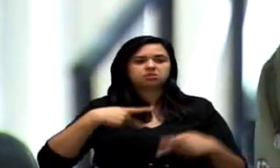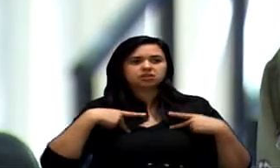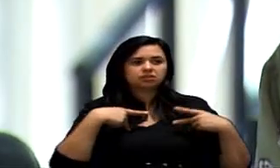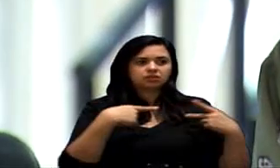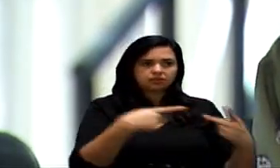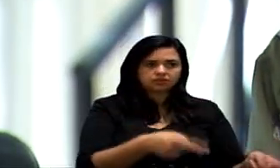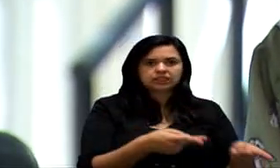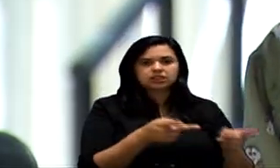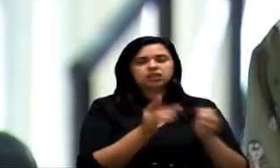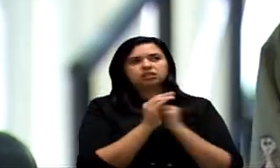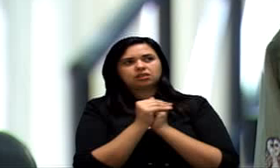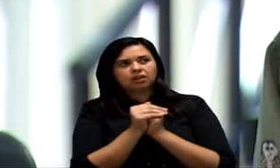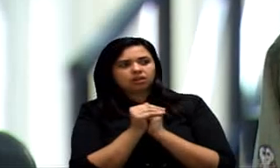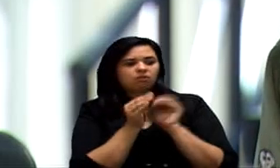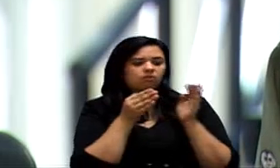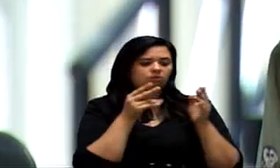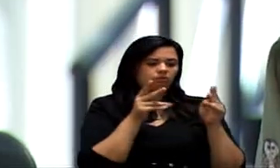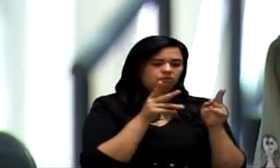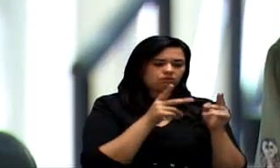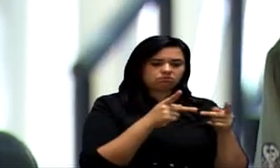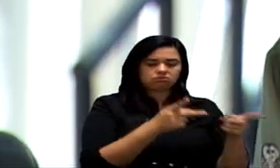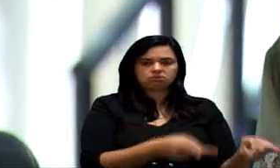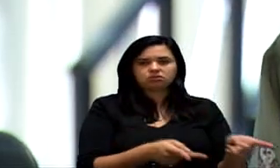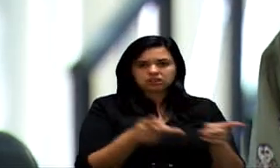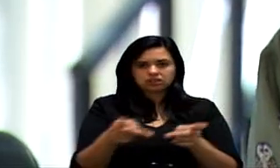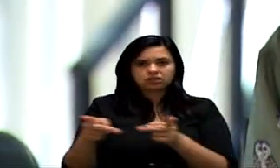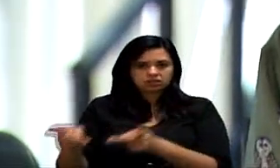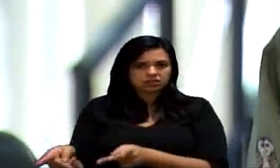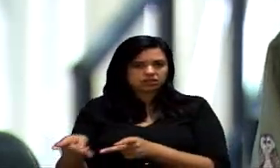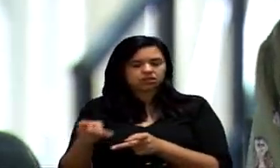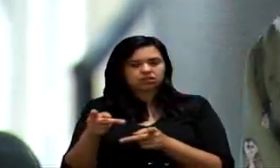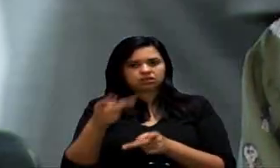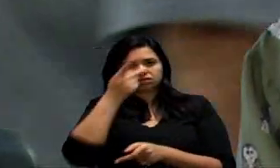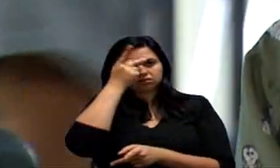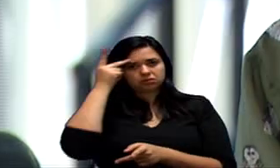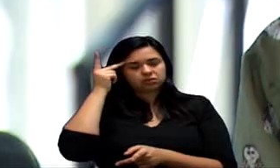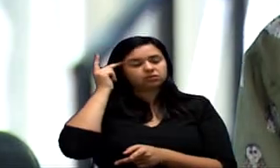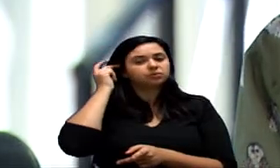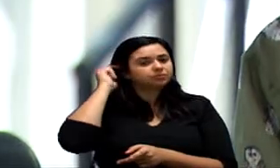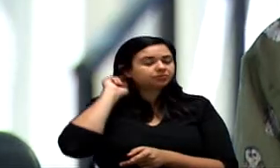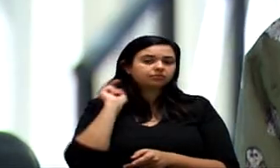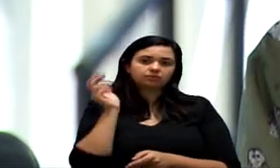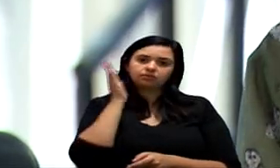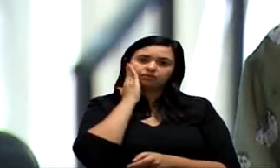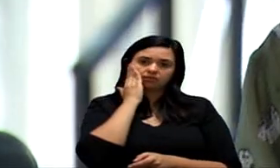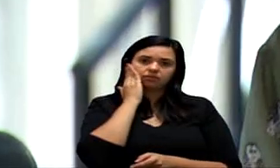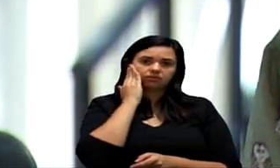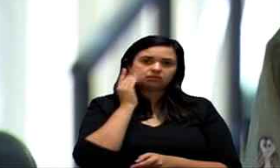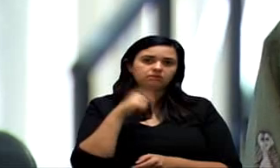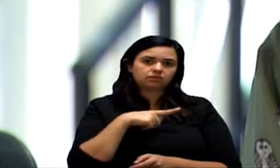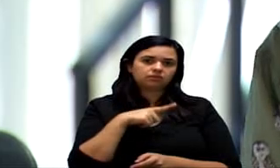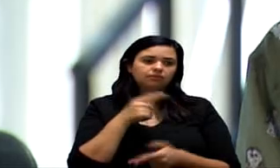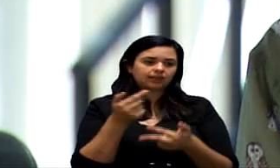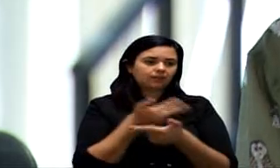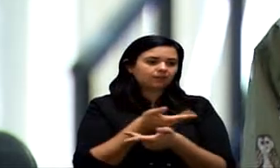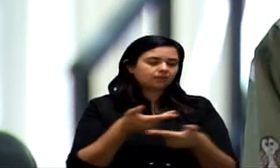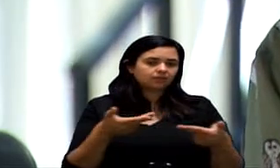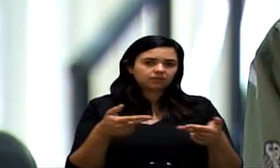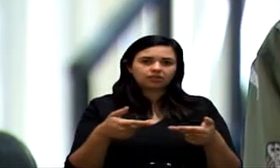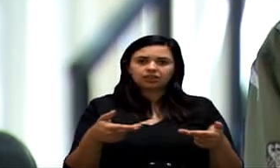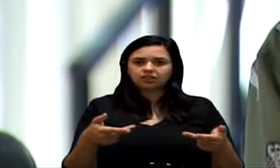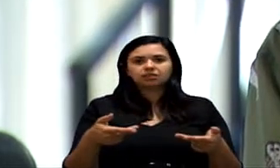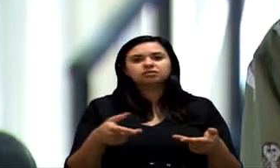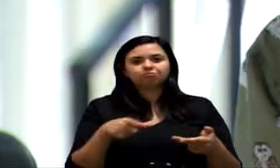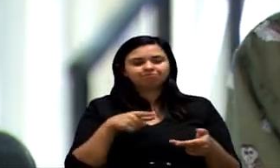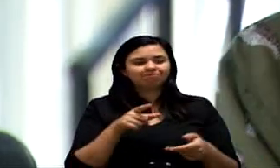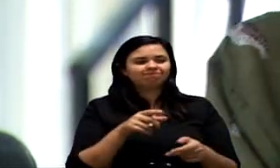pelo cemitério, que tem velórios, né? E a gente sabe que tem vários locais que estão bem ruins. Então, acho que essa questão é